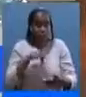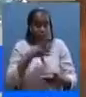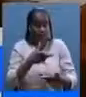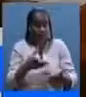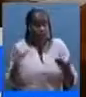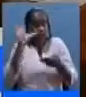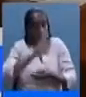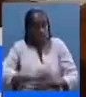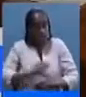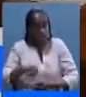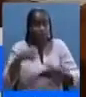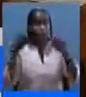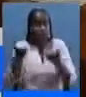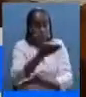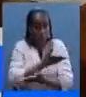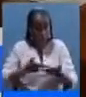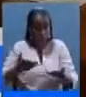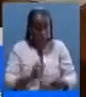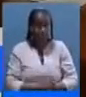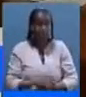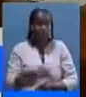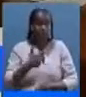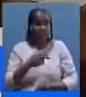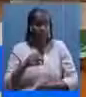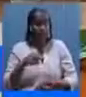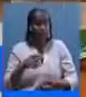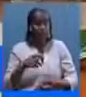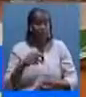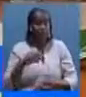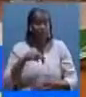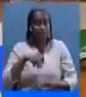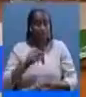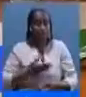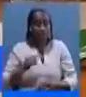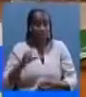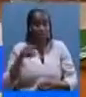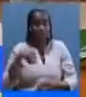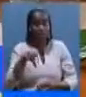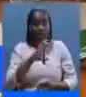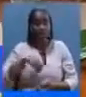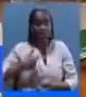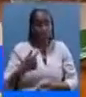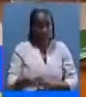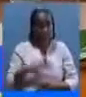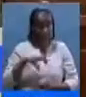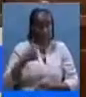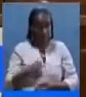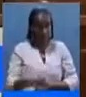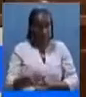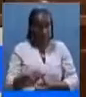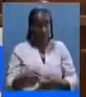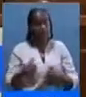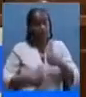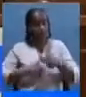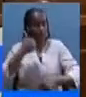ainda mais esta cooperação. A telemedicina é uma das áreas que Cabo Verde quer ter maior aproveitamento. Poderíamos avançar